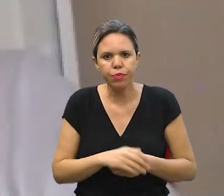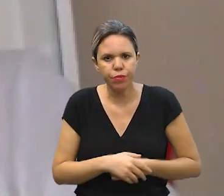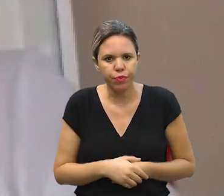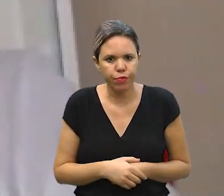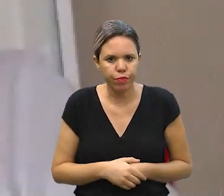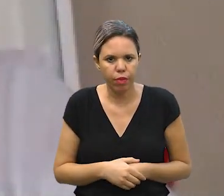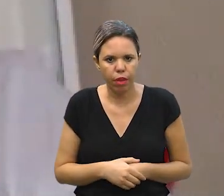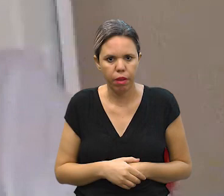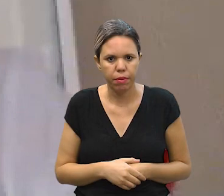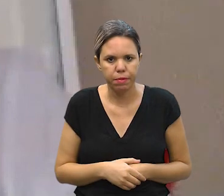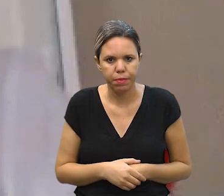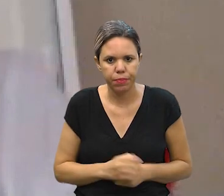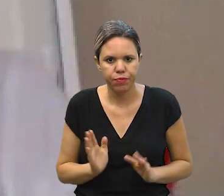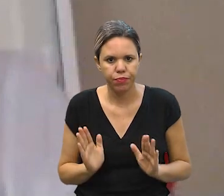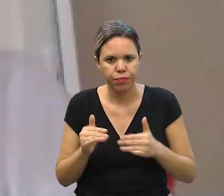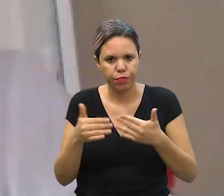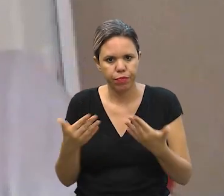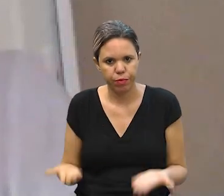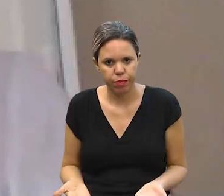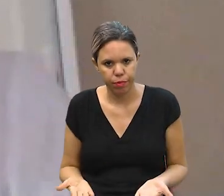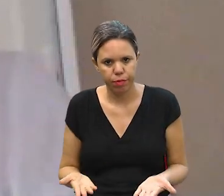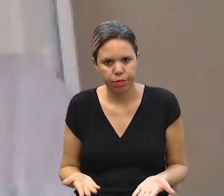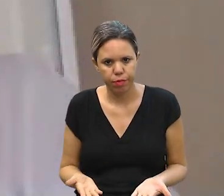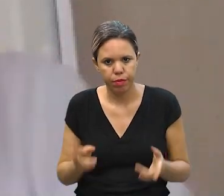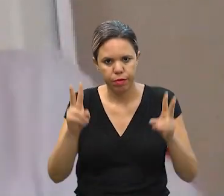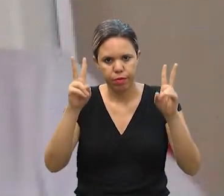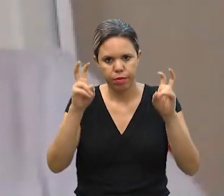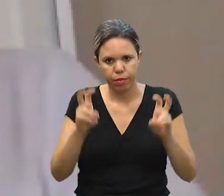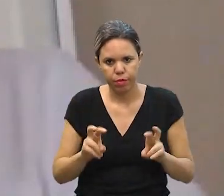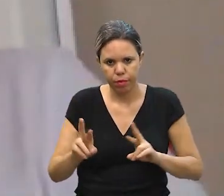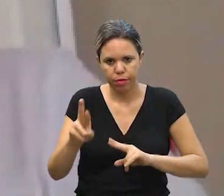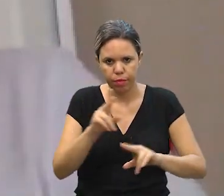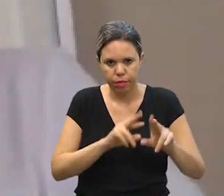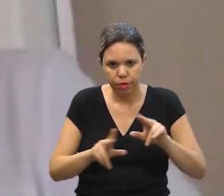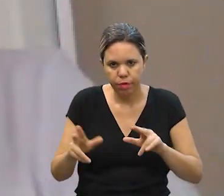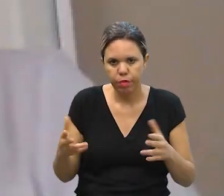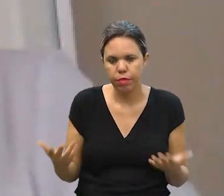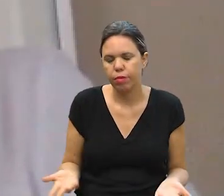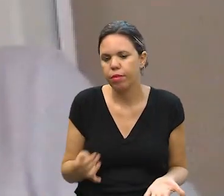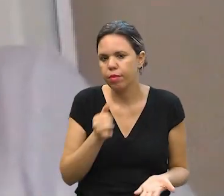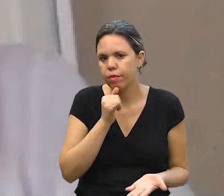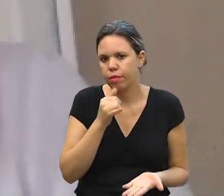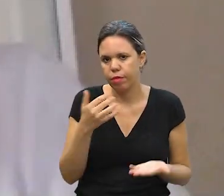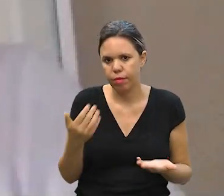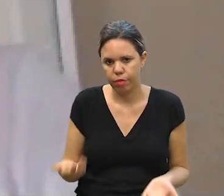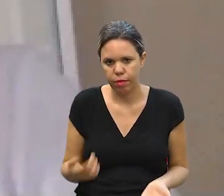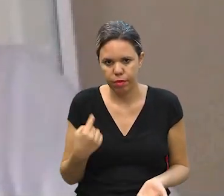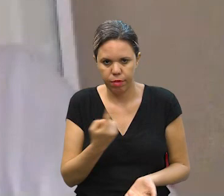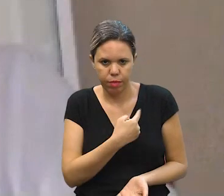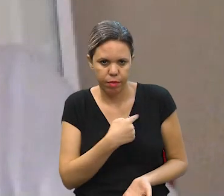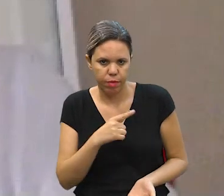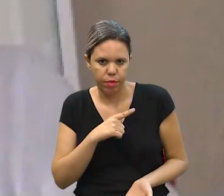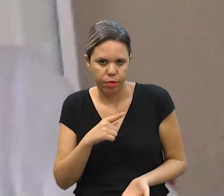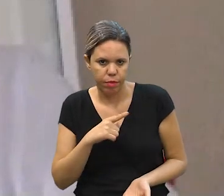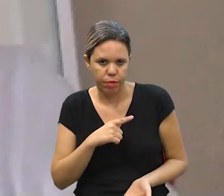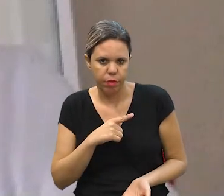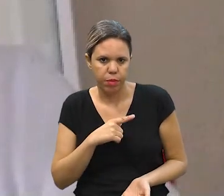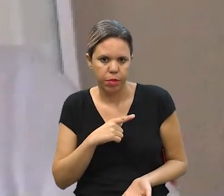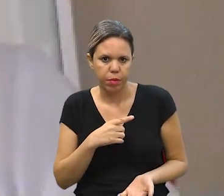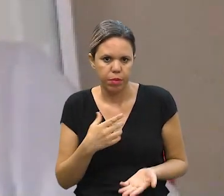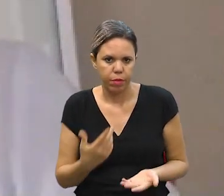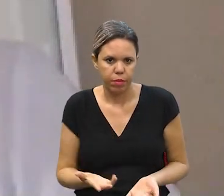que estão voltadas para esse tema por diferentes motivos. Por exemplo, nós temos